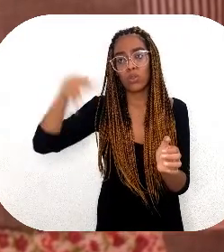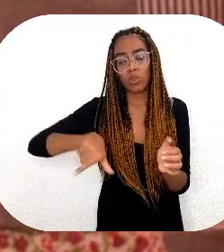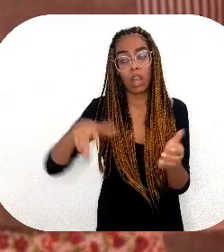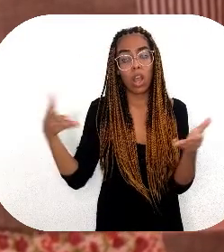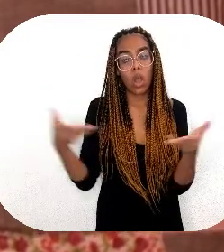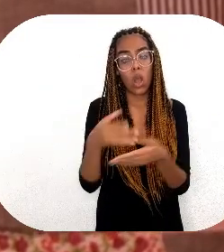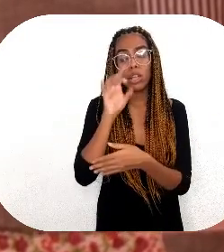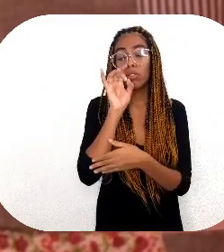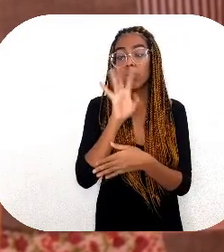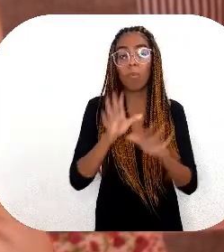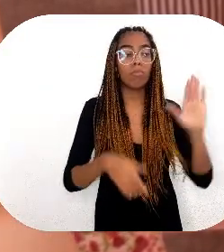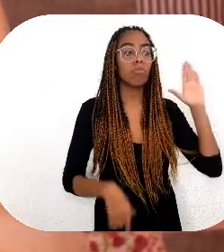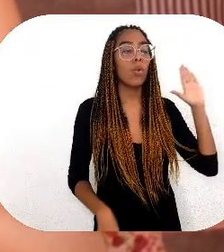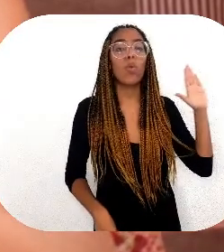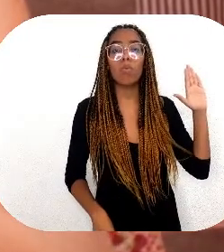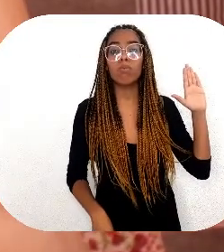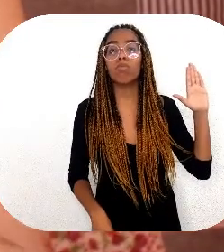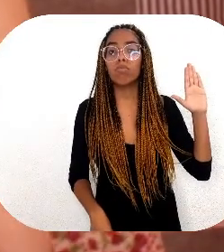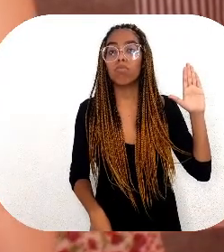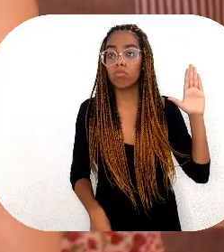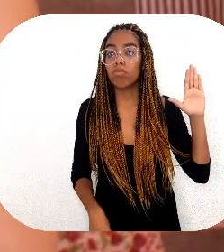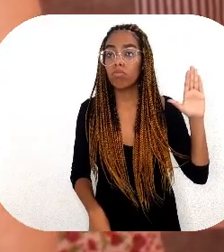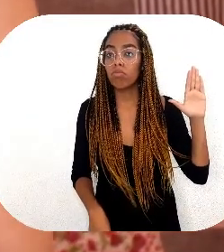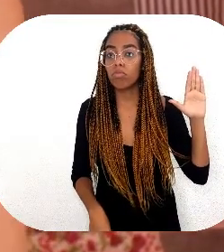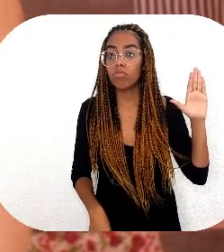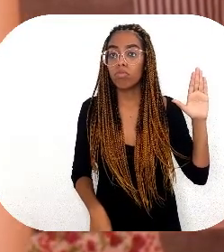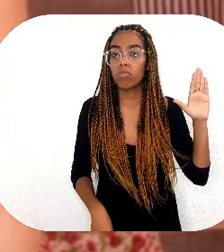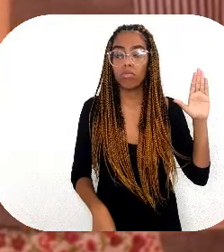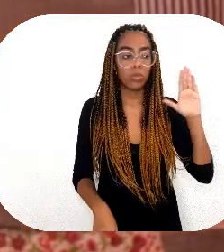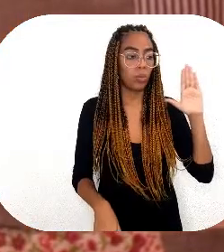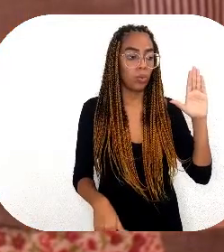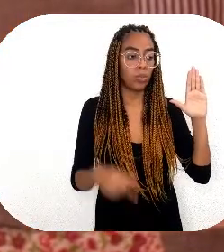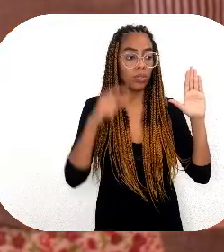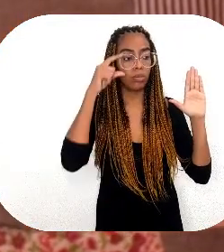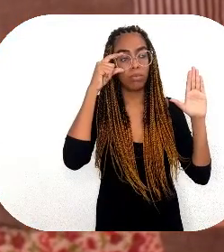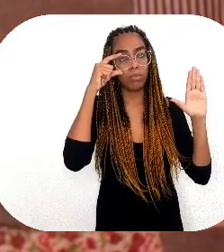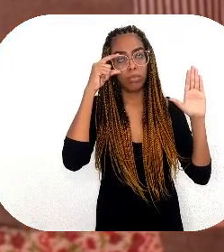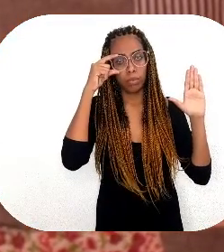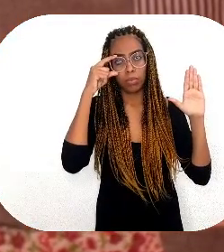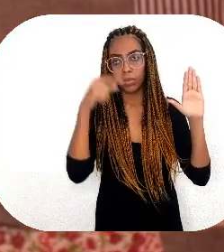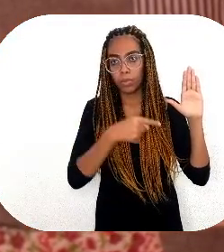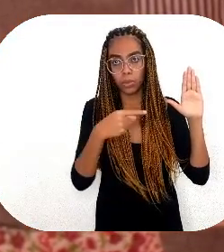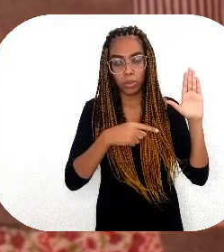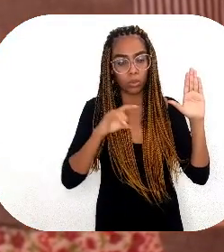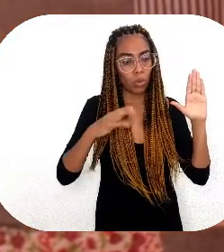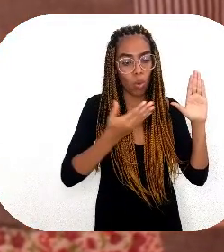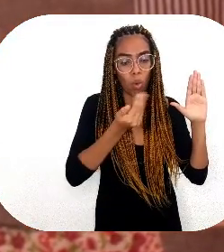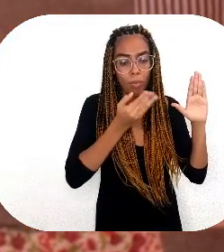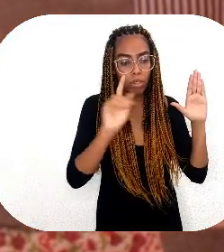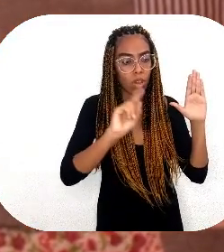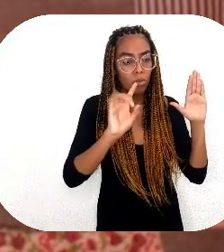Ai, Gê, eu quero tanto você, Gê. Eu vou, mas dessa vez eu prometo para mim mesmo, para minha pessoa de